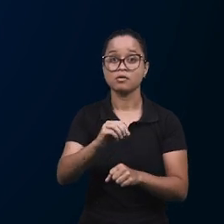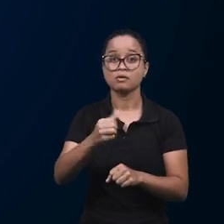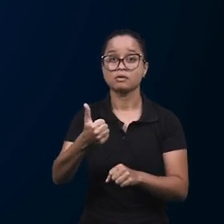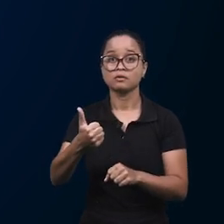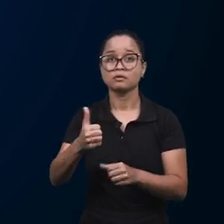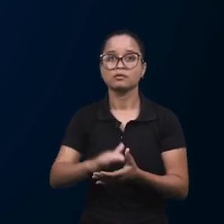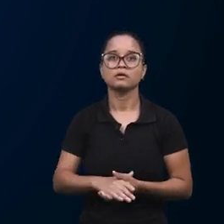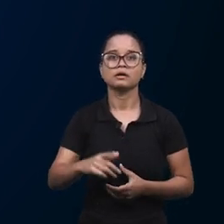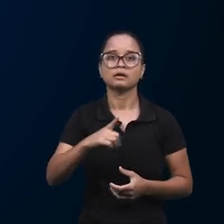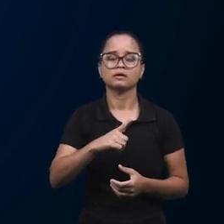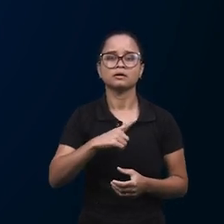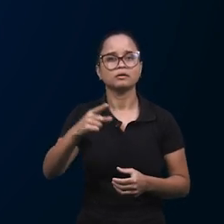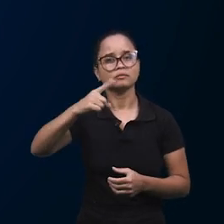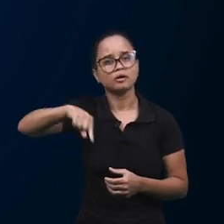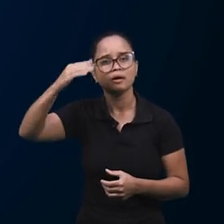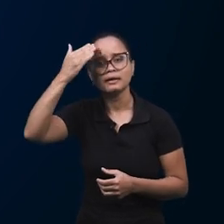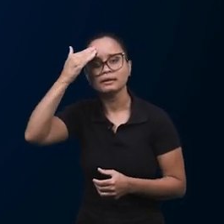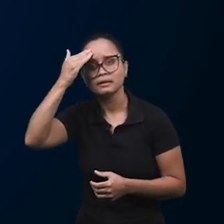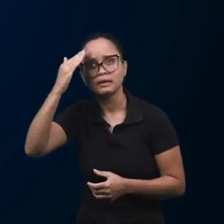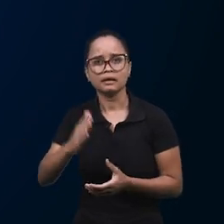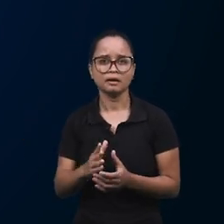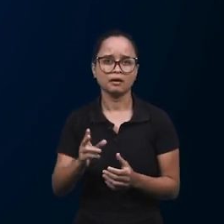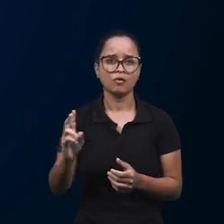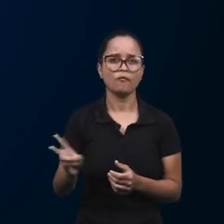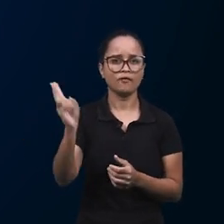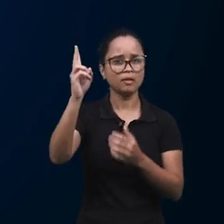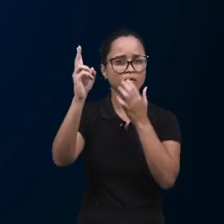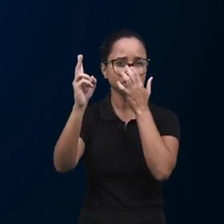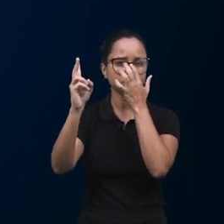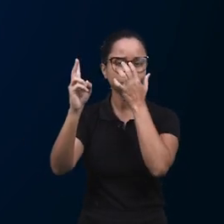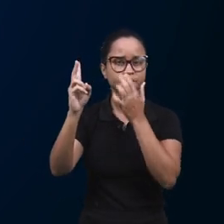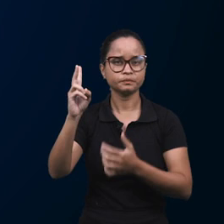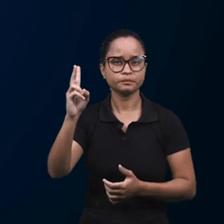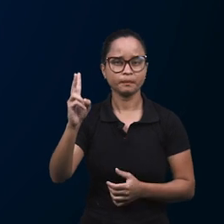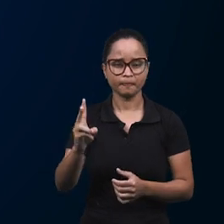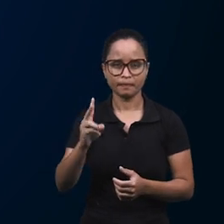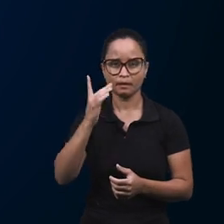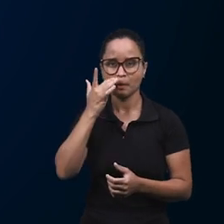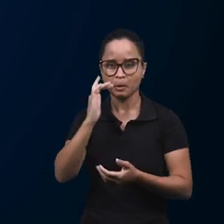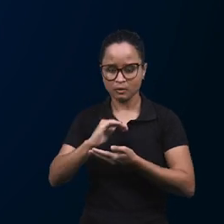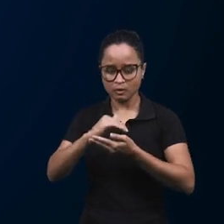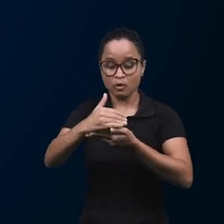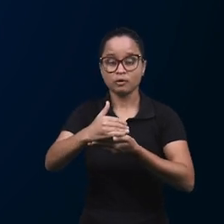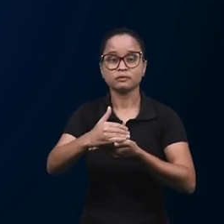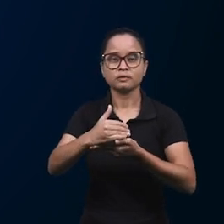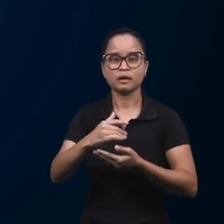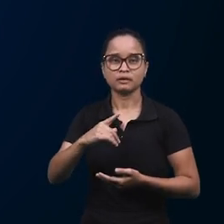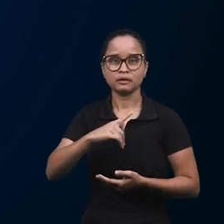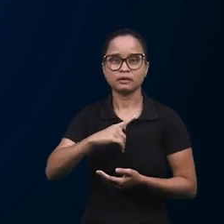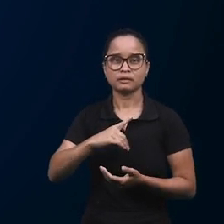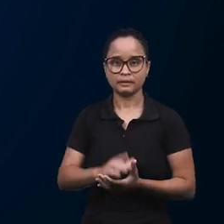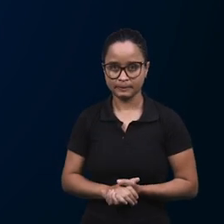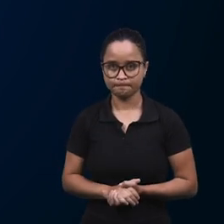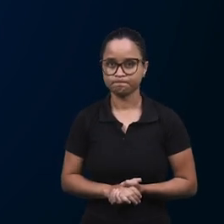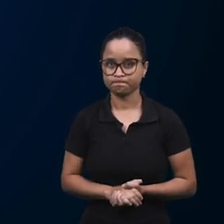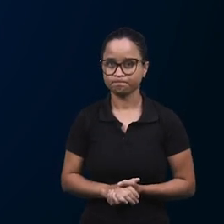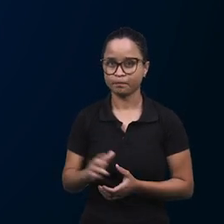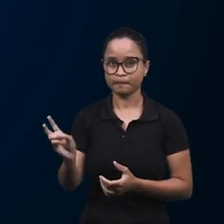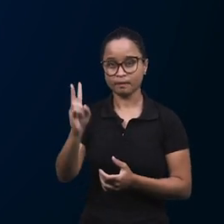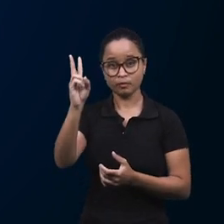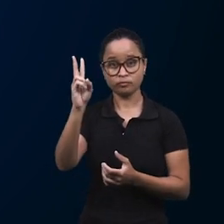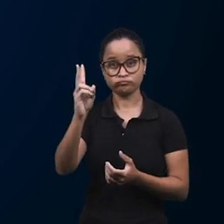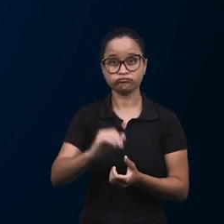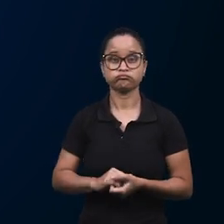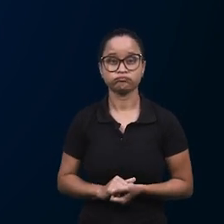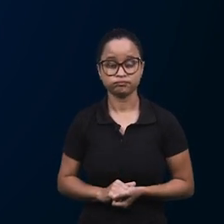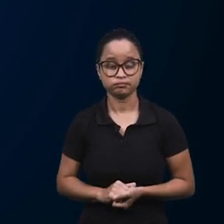fomos instruídos agora, se nós compreendemos o valor desse tesouro que nós recebemos. O valor, na verdade, desse tesouro,